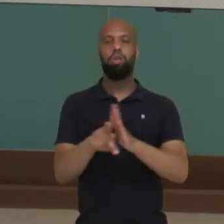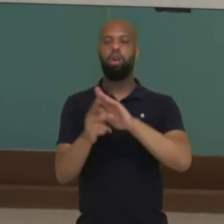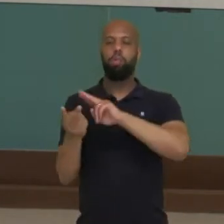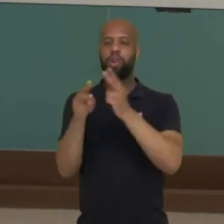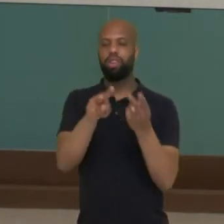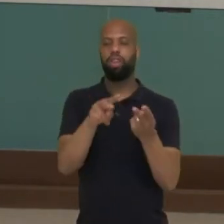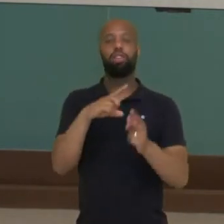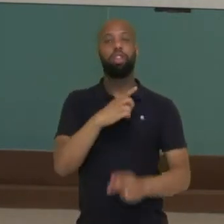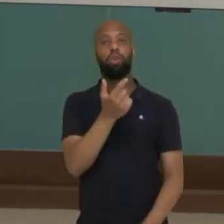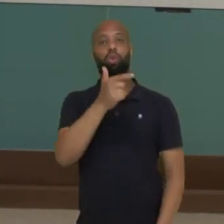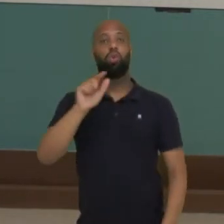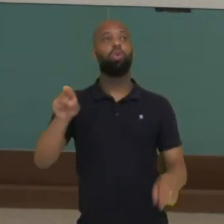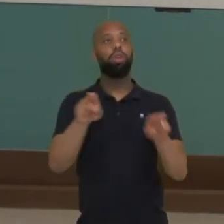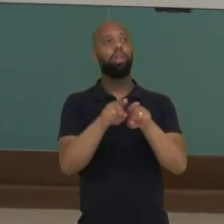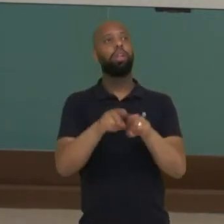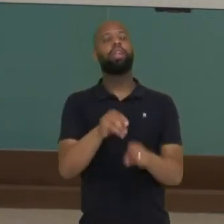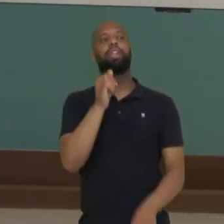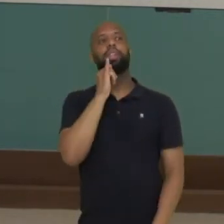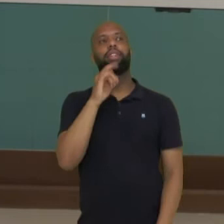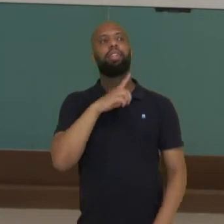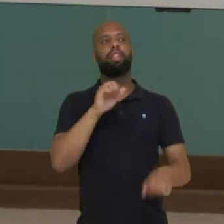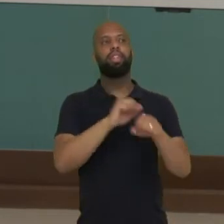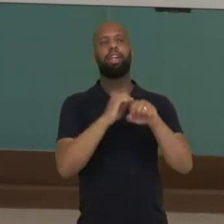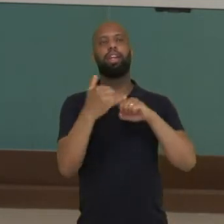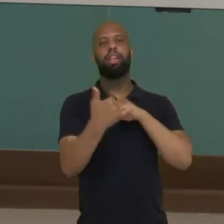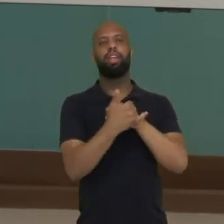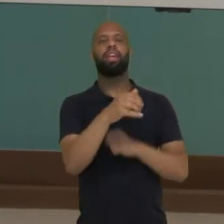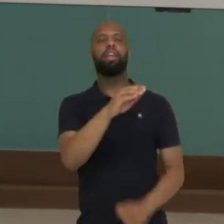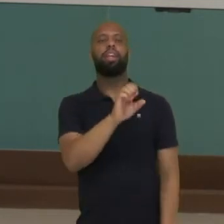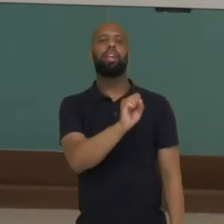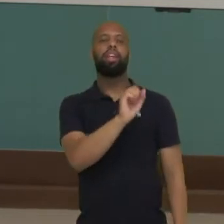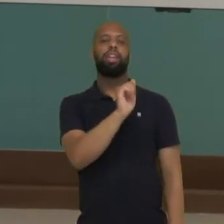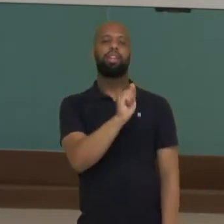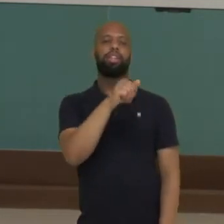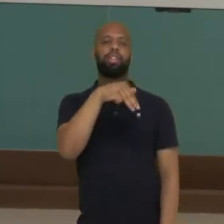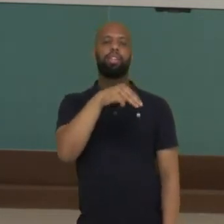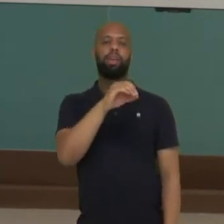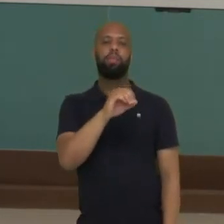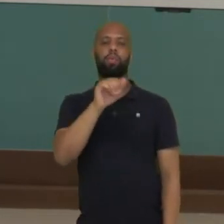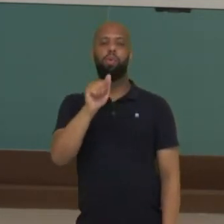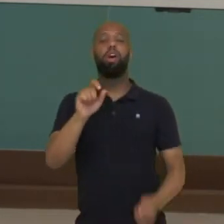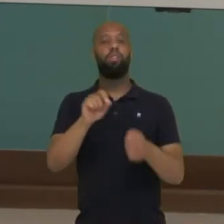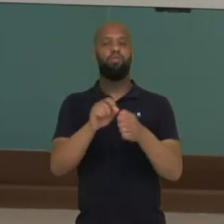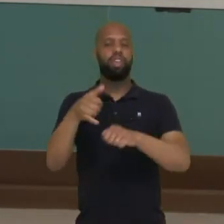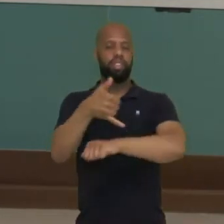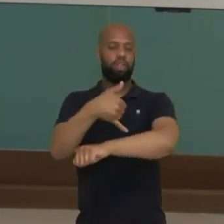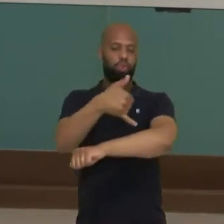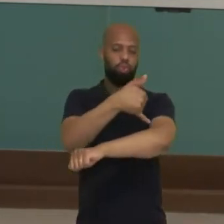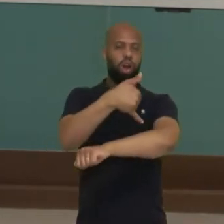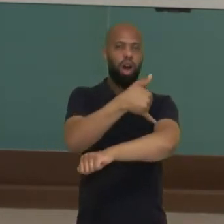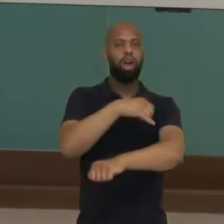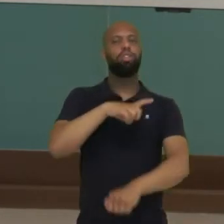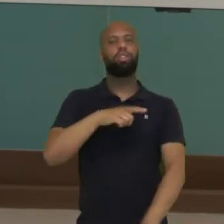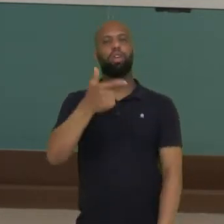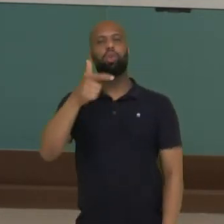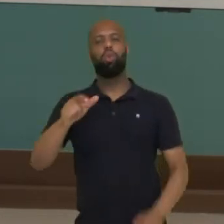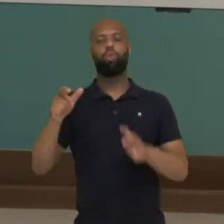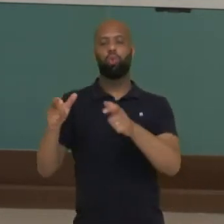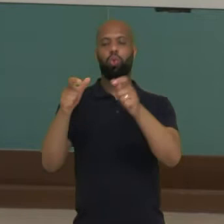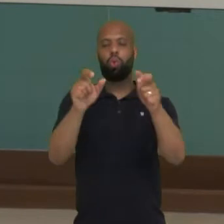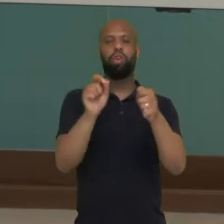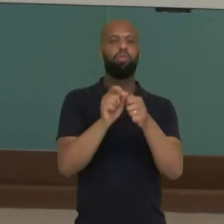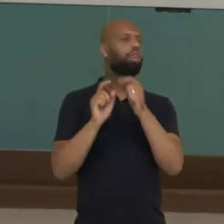outras formas. Por exemplo, nas Ilhas Samoa fazem tatuagens com bambu, outros lugares furam a orelha.